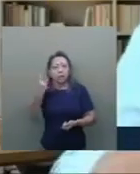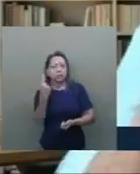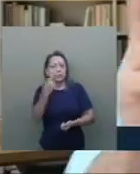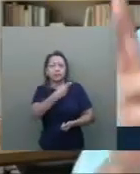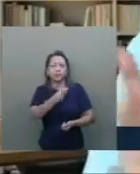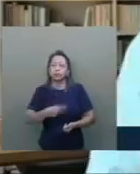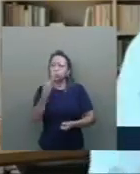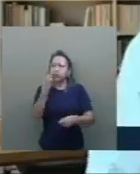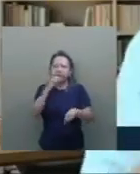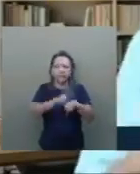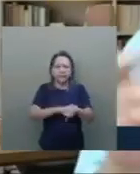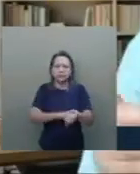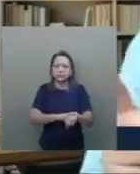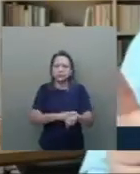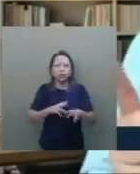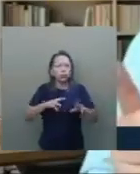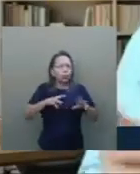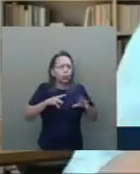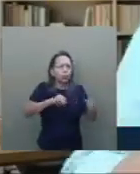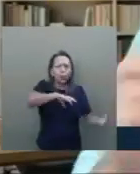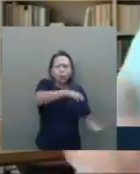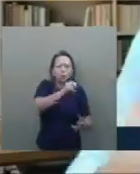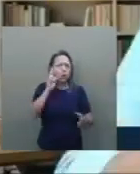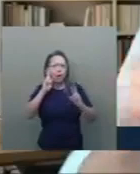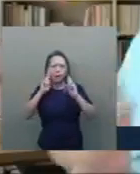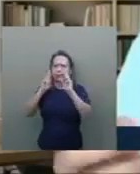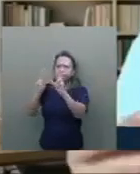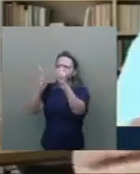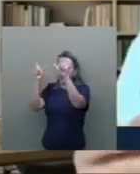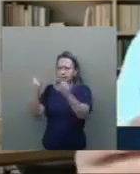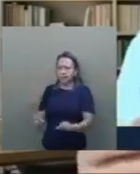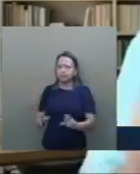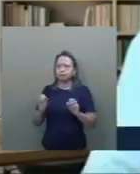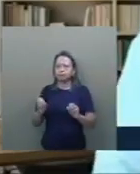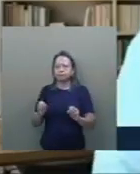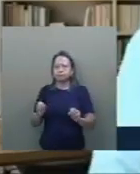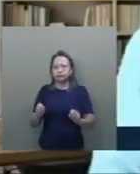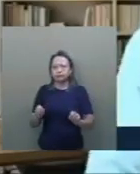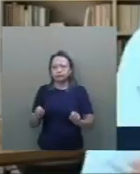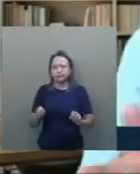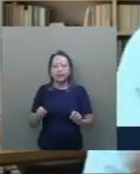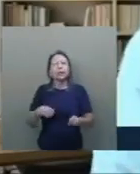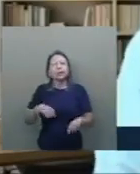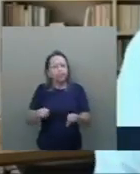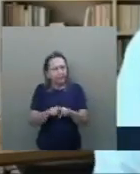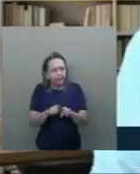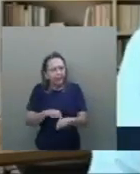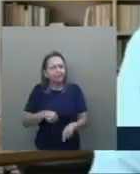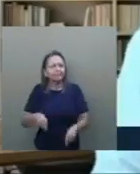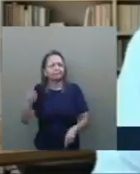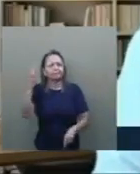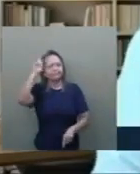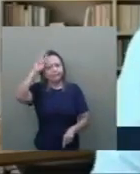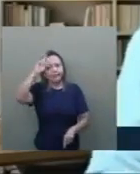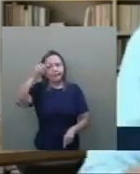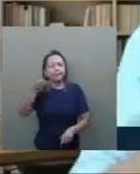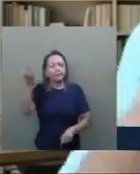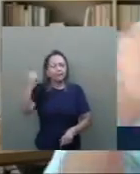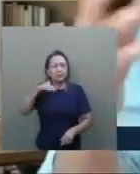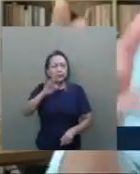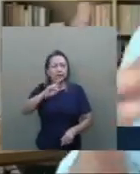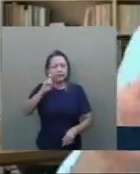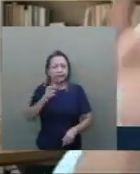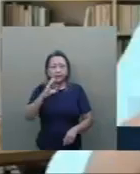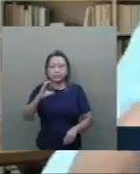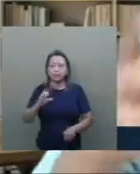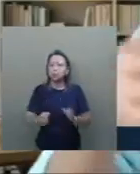homem respeitado no mundo todo. Não quer dizer que não podemos divergir, né? Lembro aqui dele, muitas